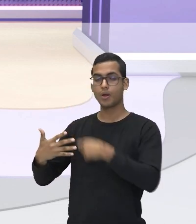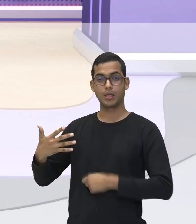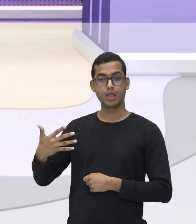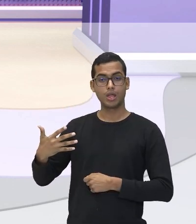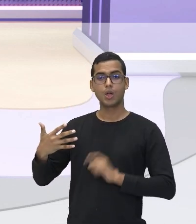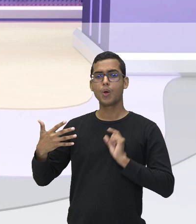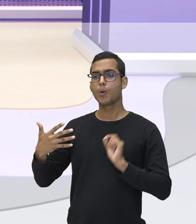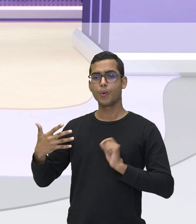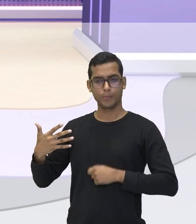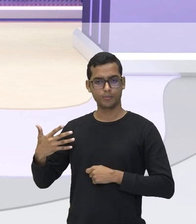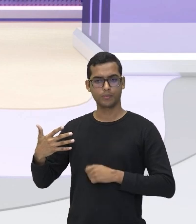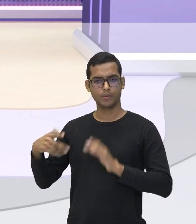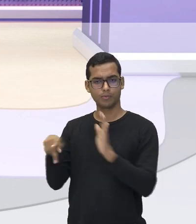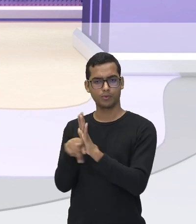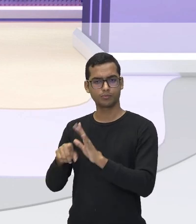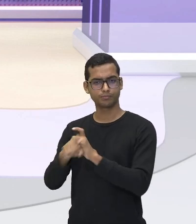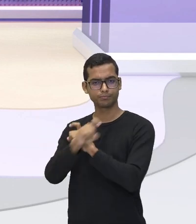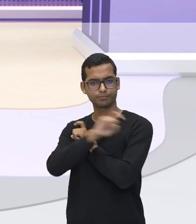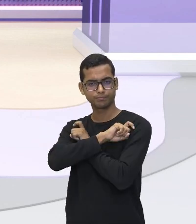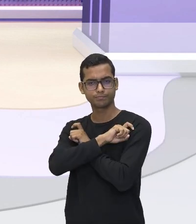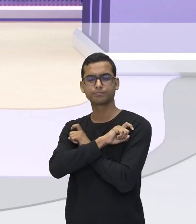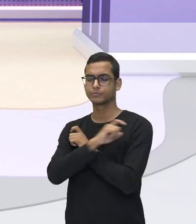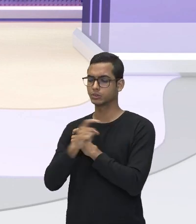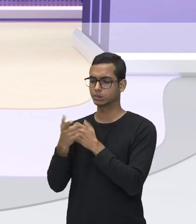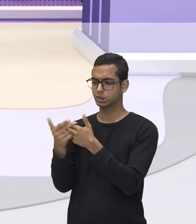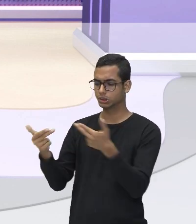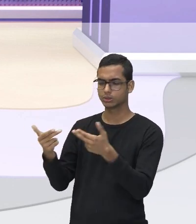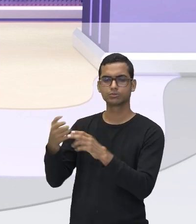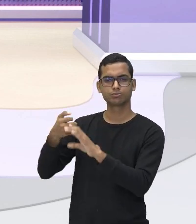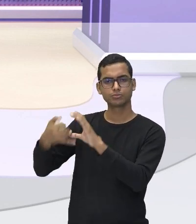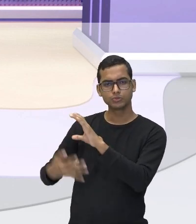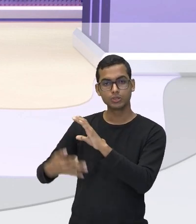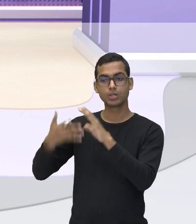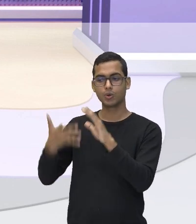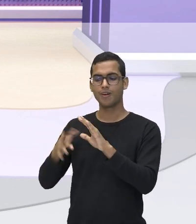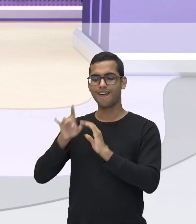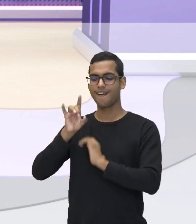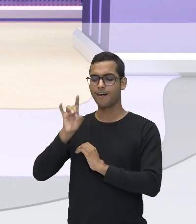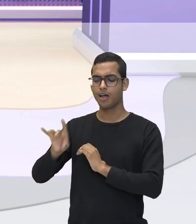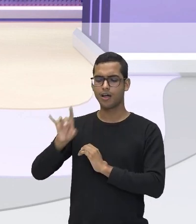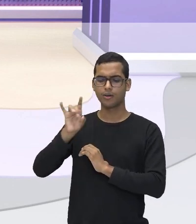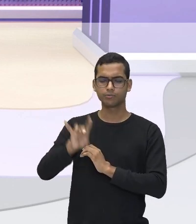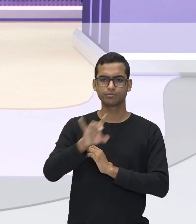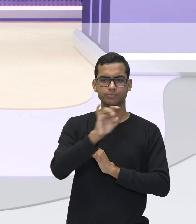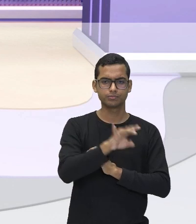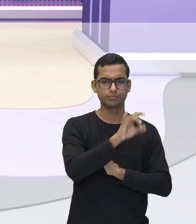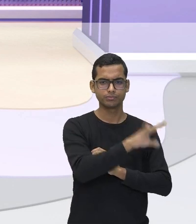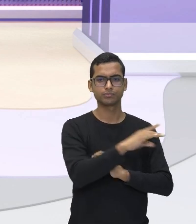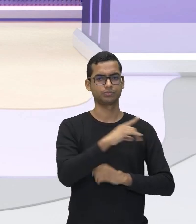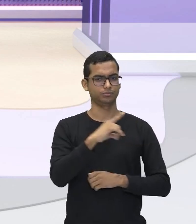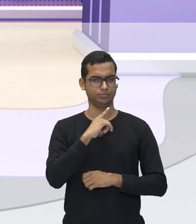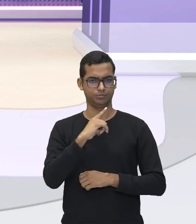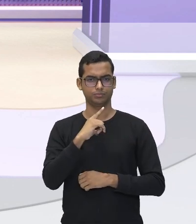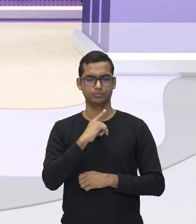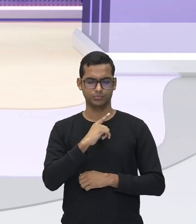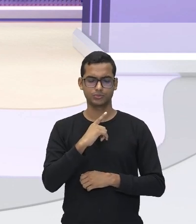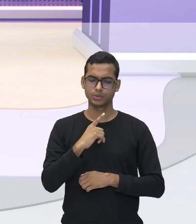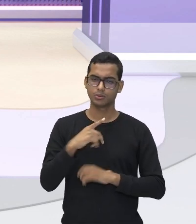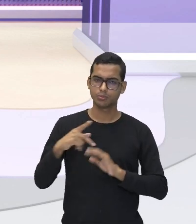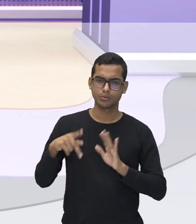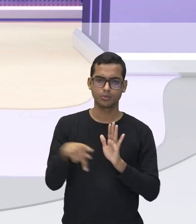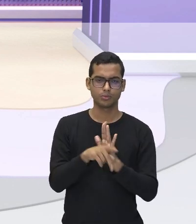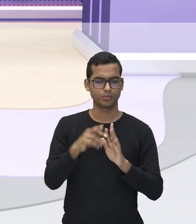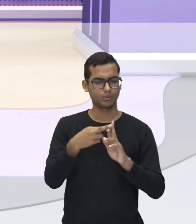é a religião egípcia. Então, cada civilização tinha a sua religião. E a religião ela estava a